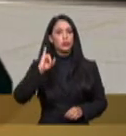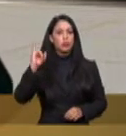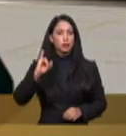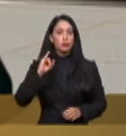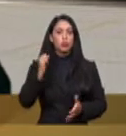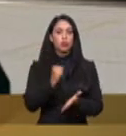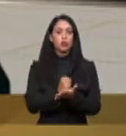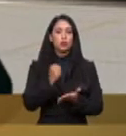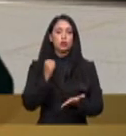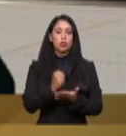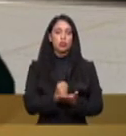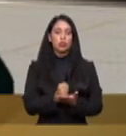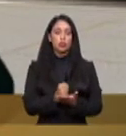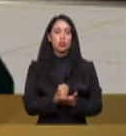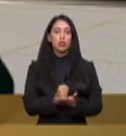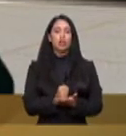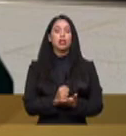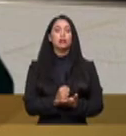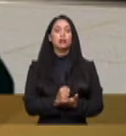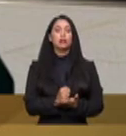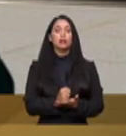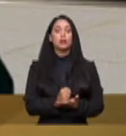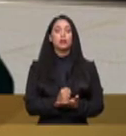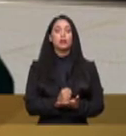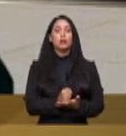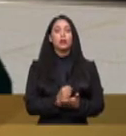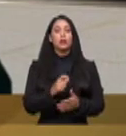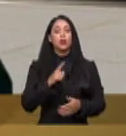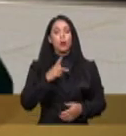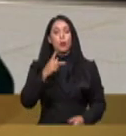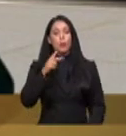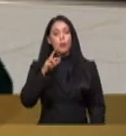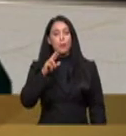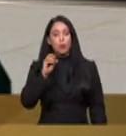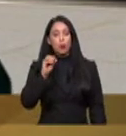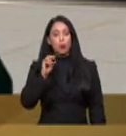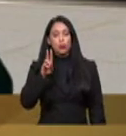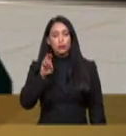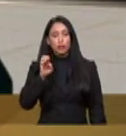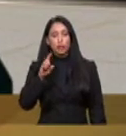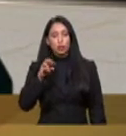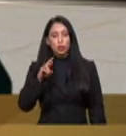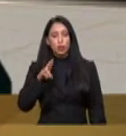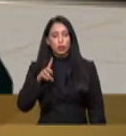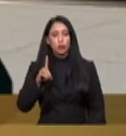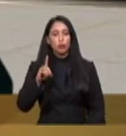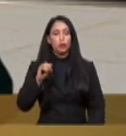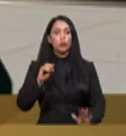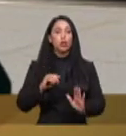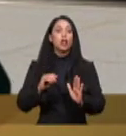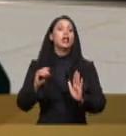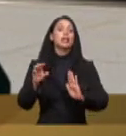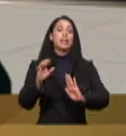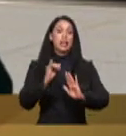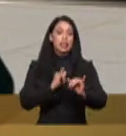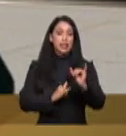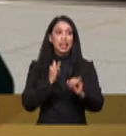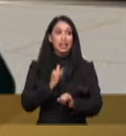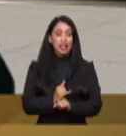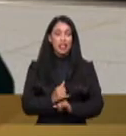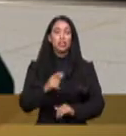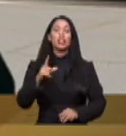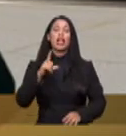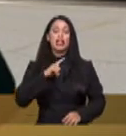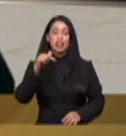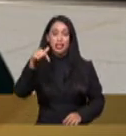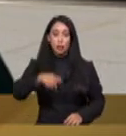ser contratado diretamente com o provedor da aplicação de internet com sede e foro no país,